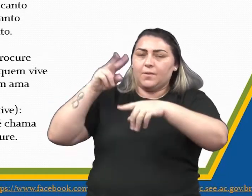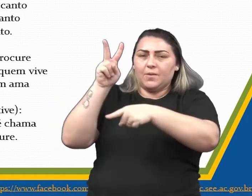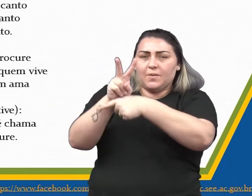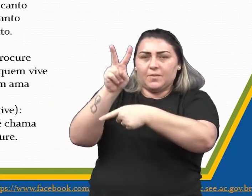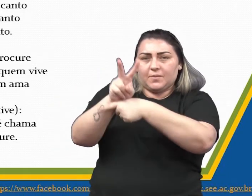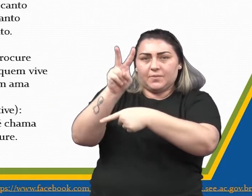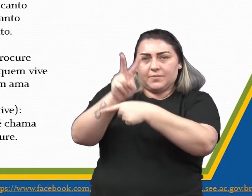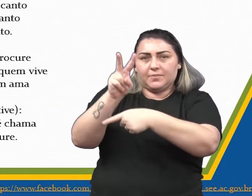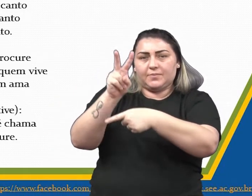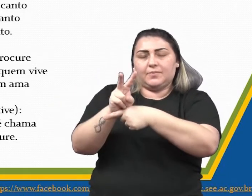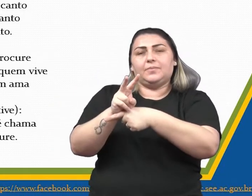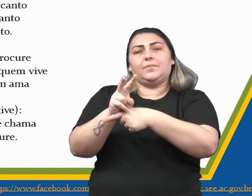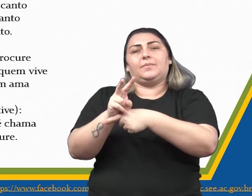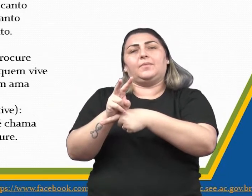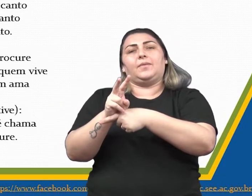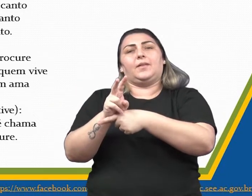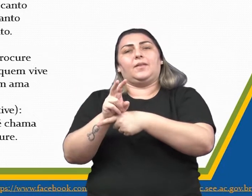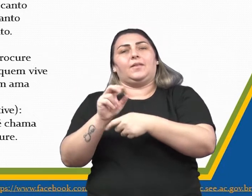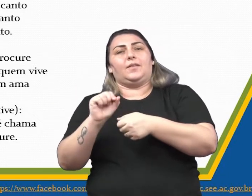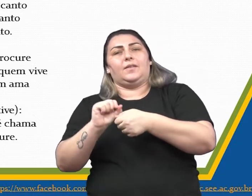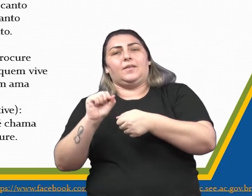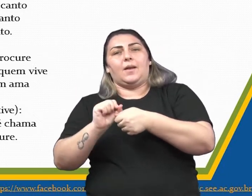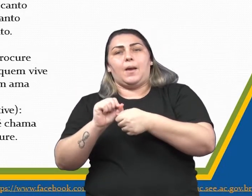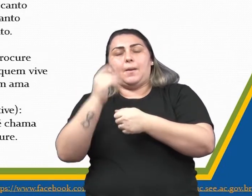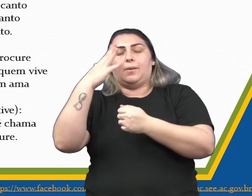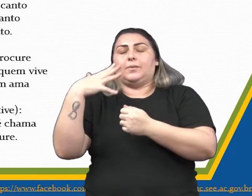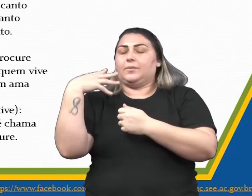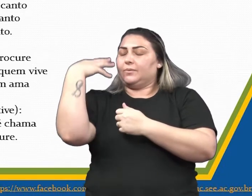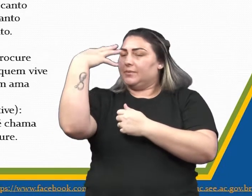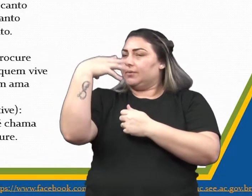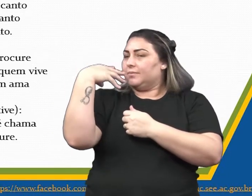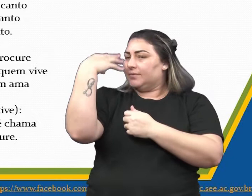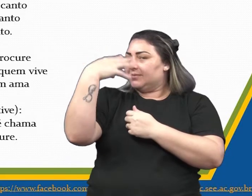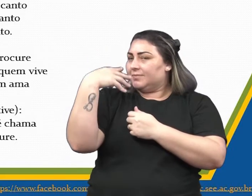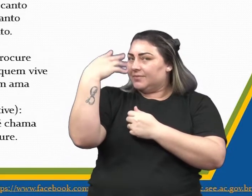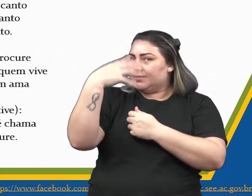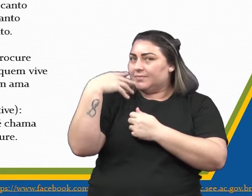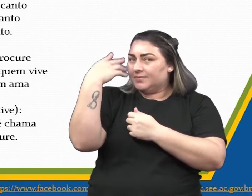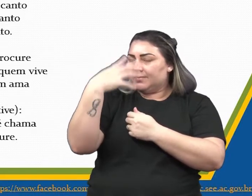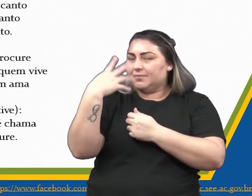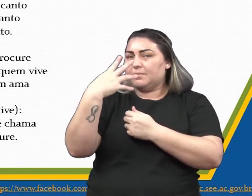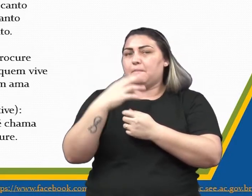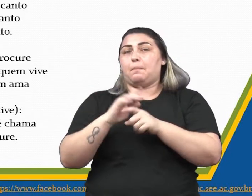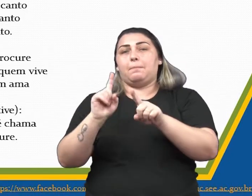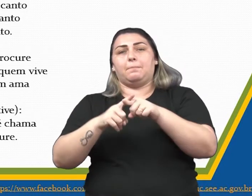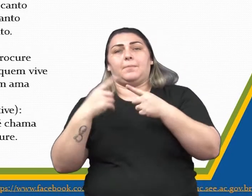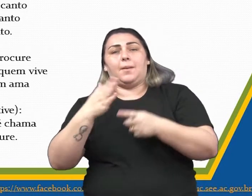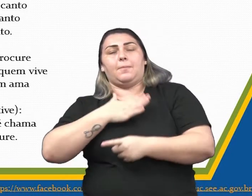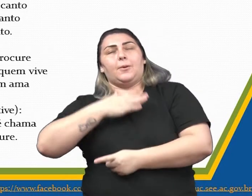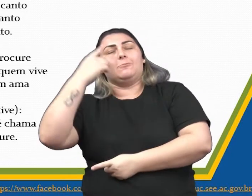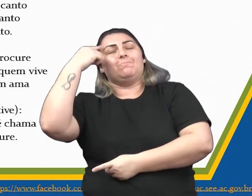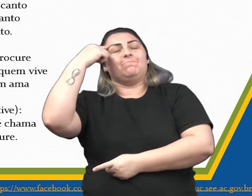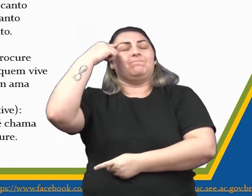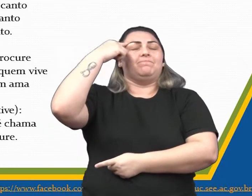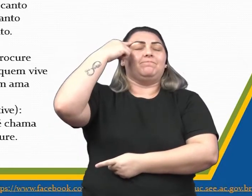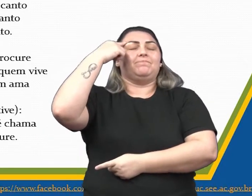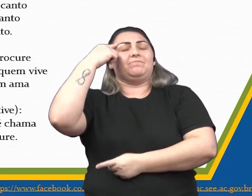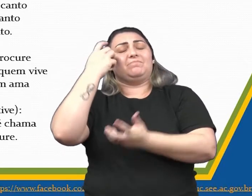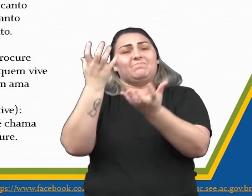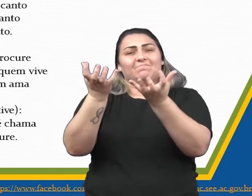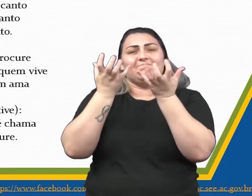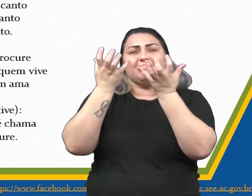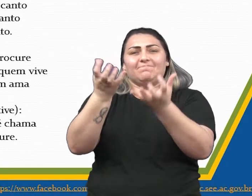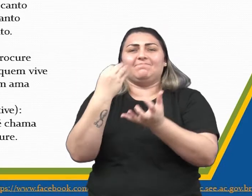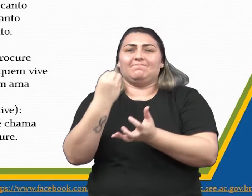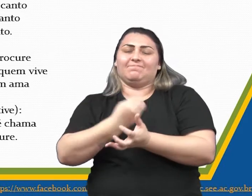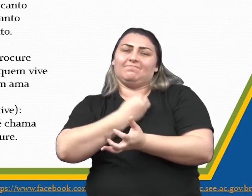tanto, que mesmo em face ao maior encanto, dele se encante mais meu pensamento. Quero vivê-lo